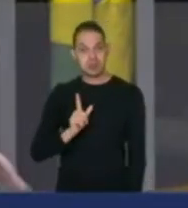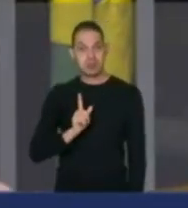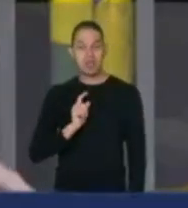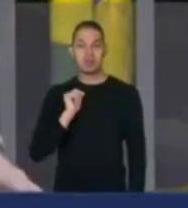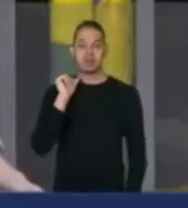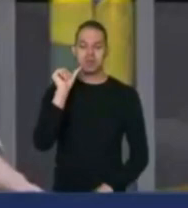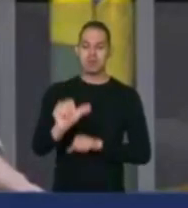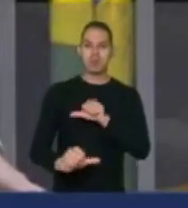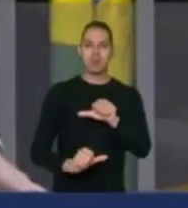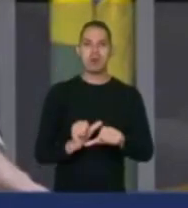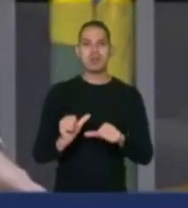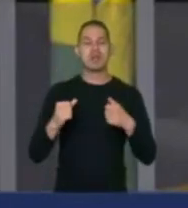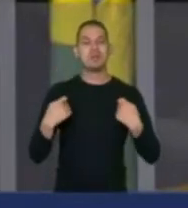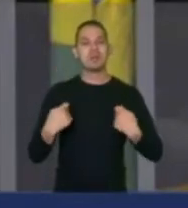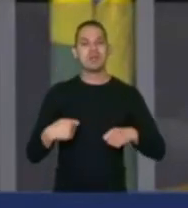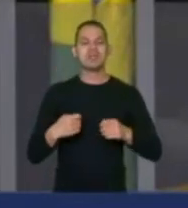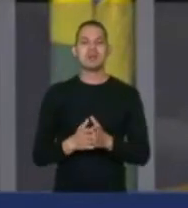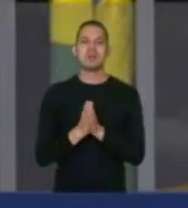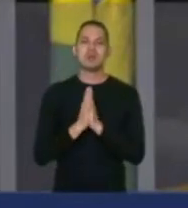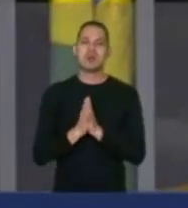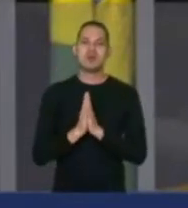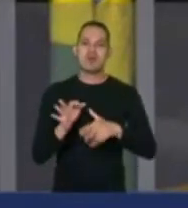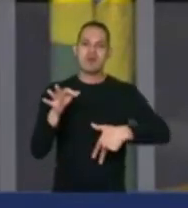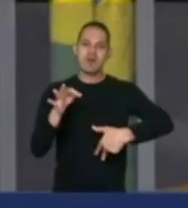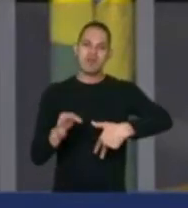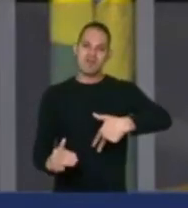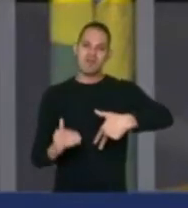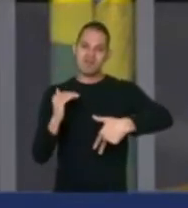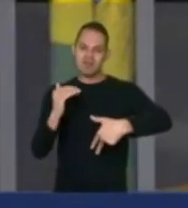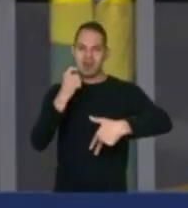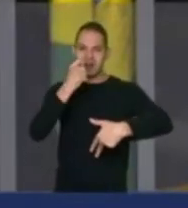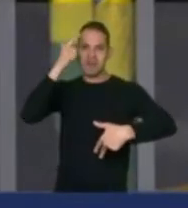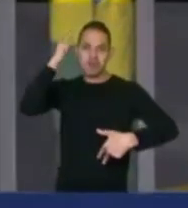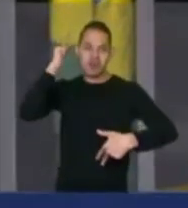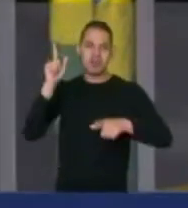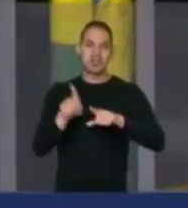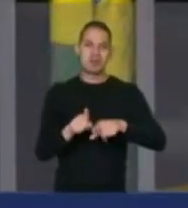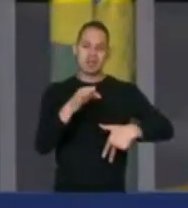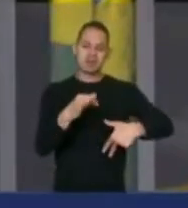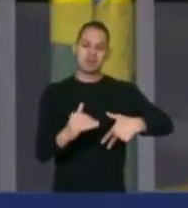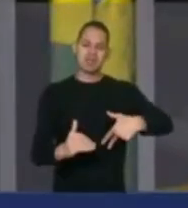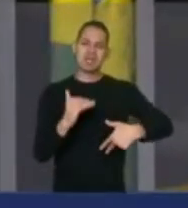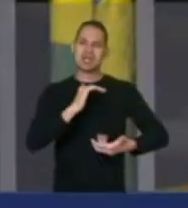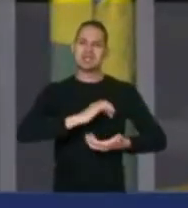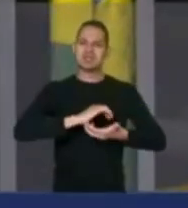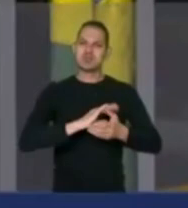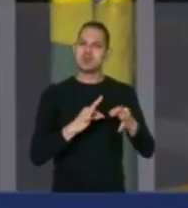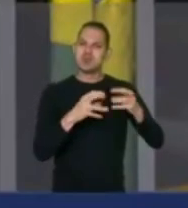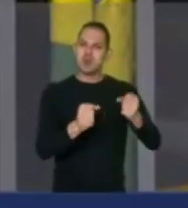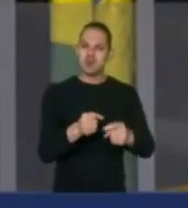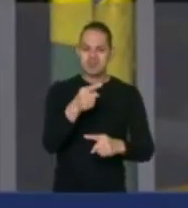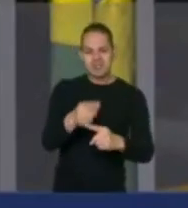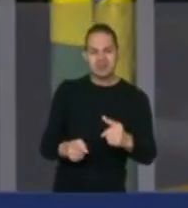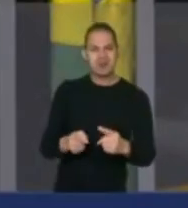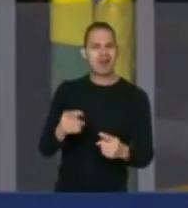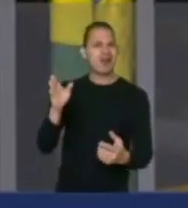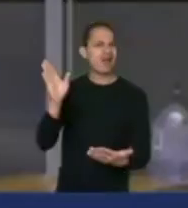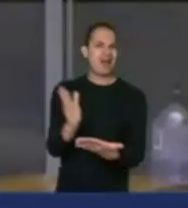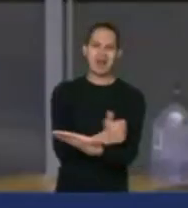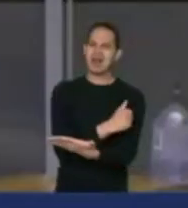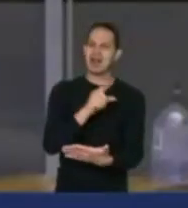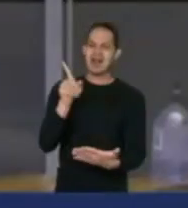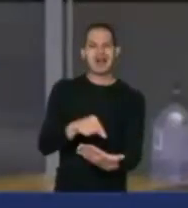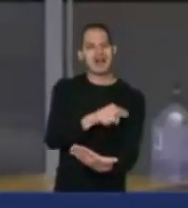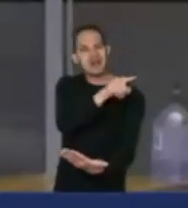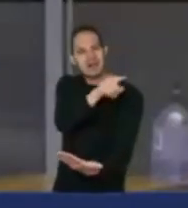essa tendência. Por favor, ministro Alexandre de Moraes, demais ministros da Suprema Corte, acabem com essa censura. Levantem